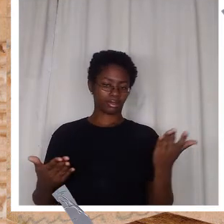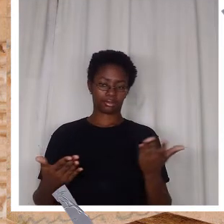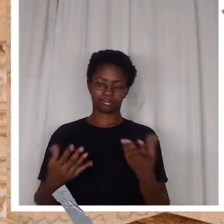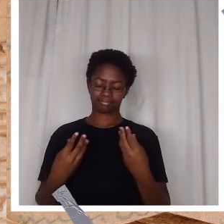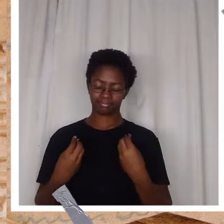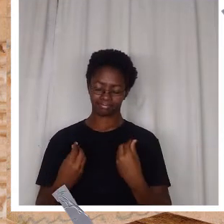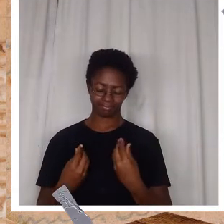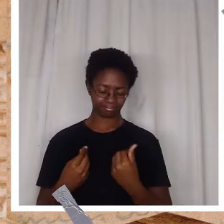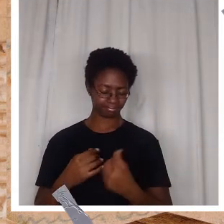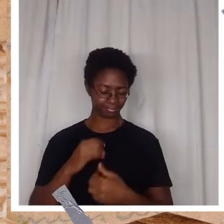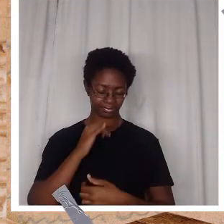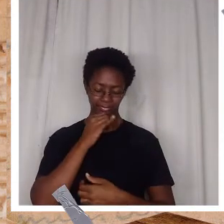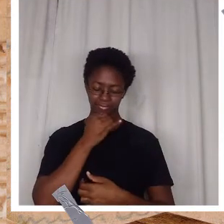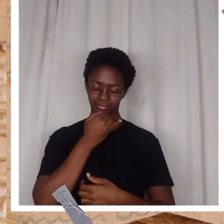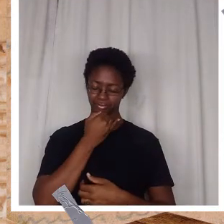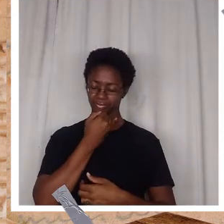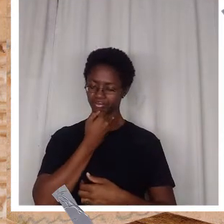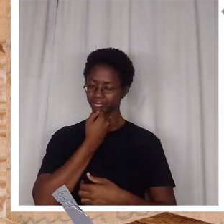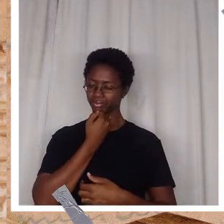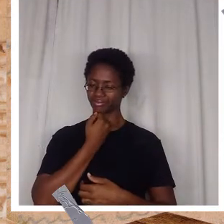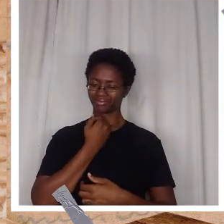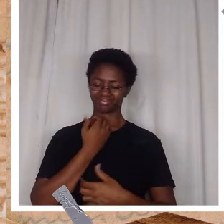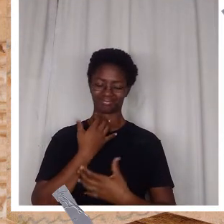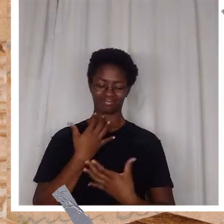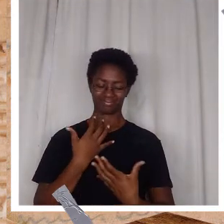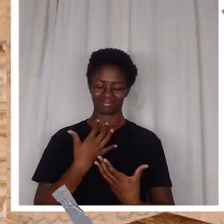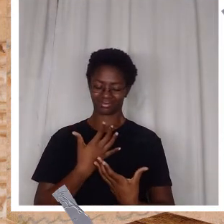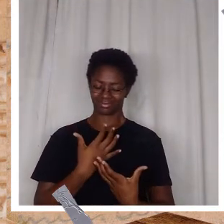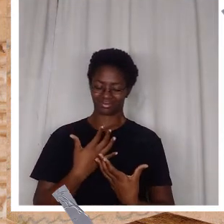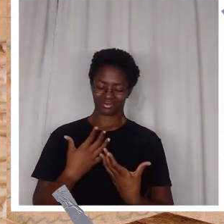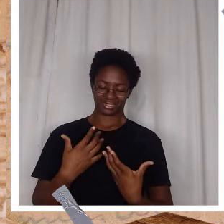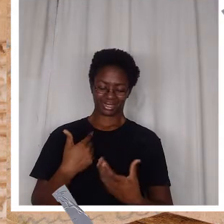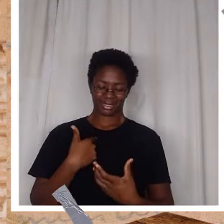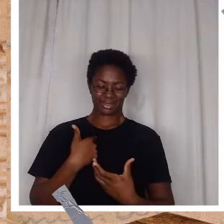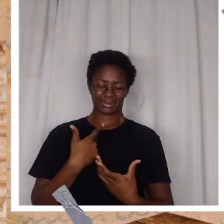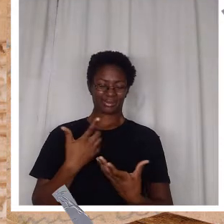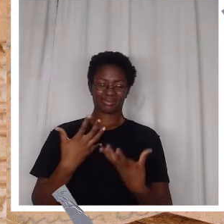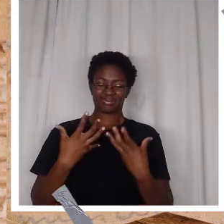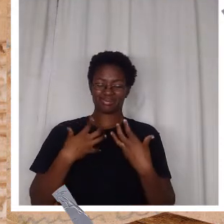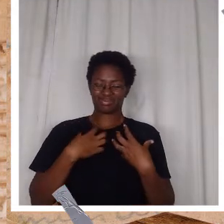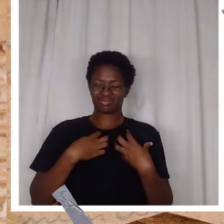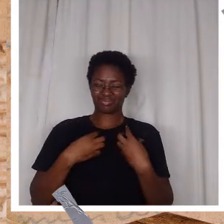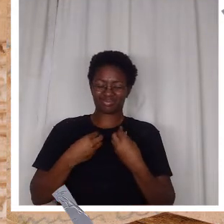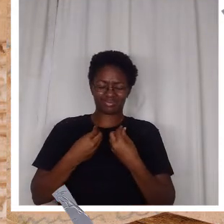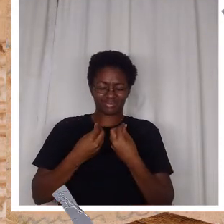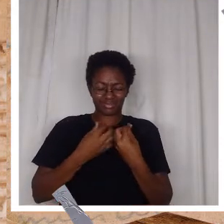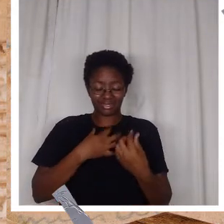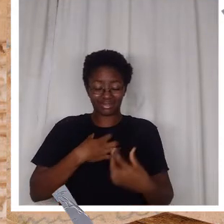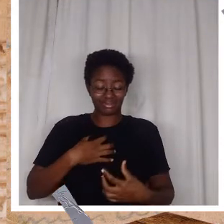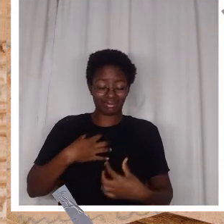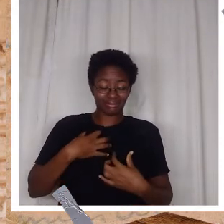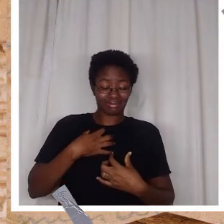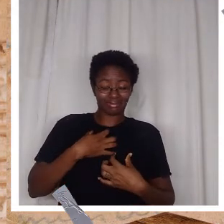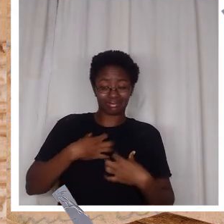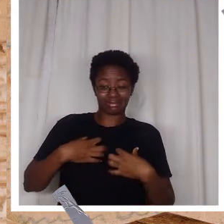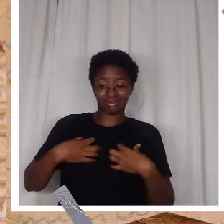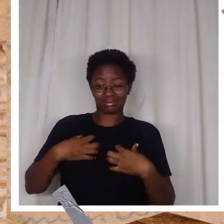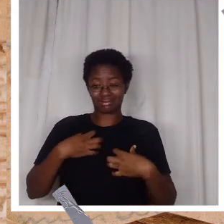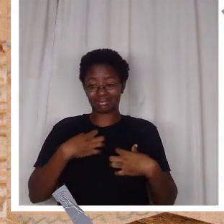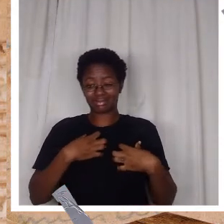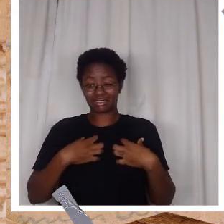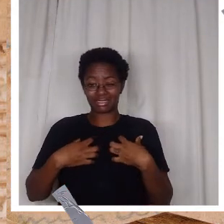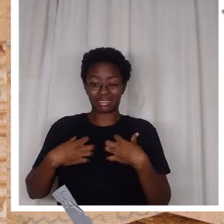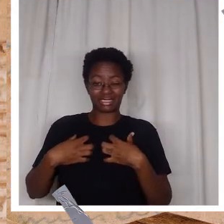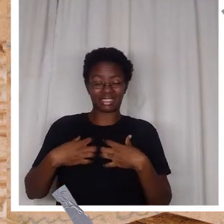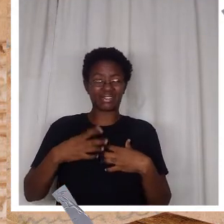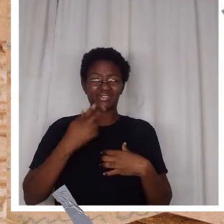E interromper uma flor assim tão ainda novinha, mas que outras surjam, né? E como